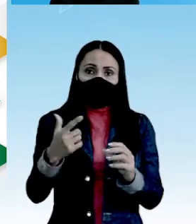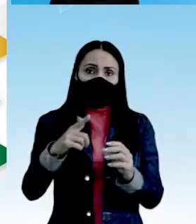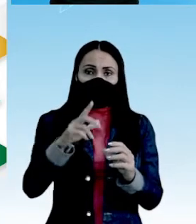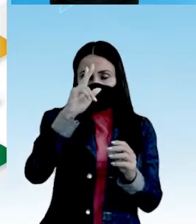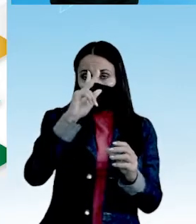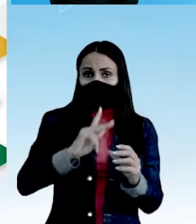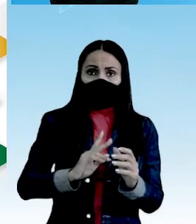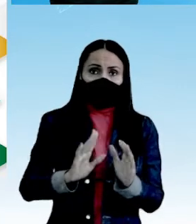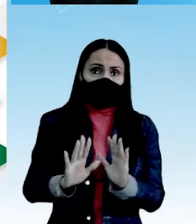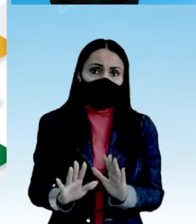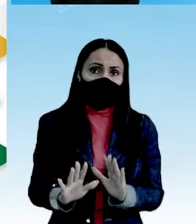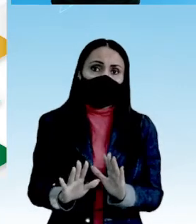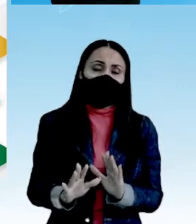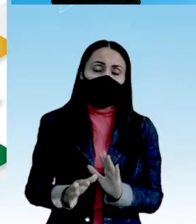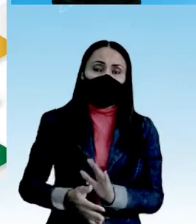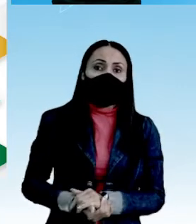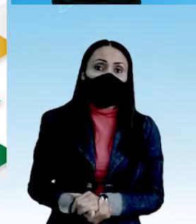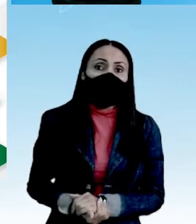né? Às vezes a própria